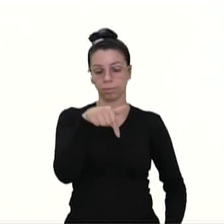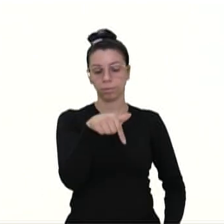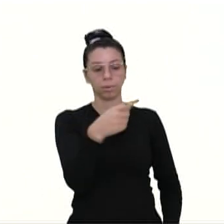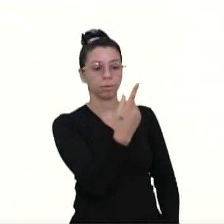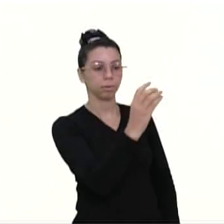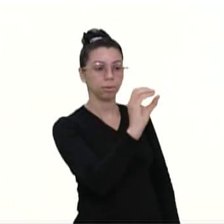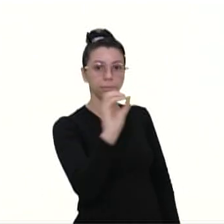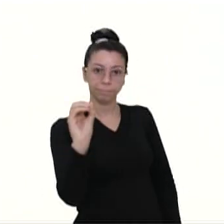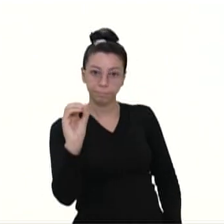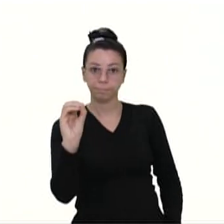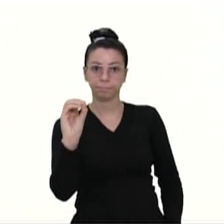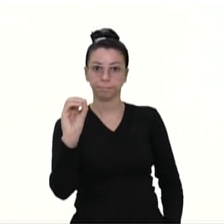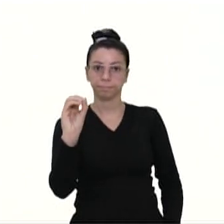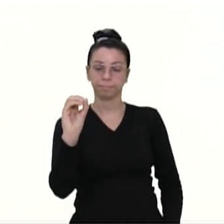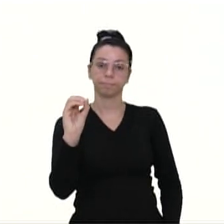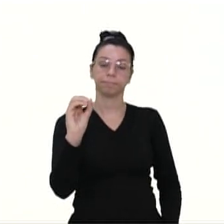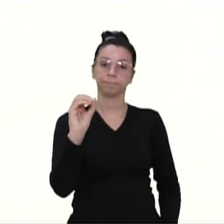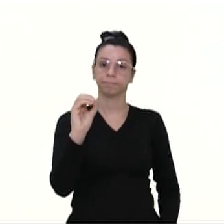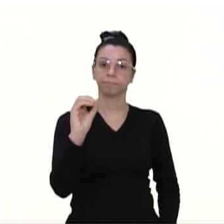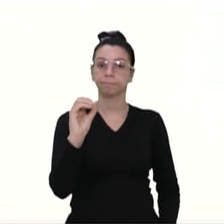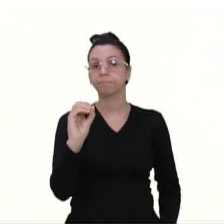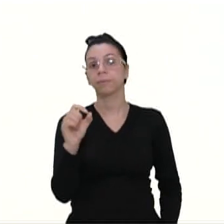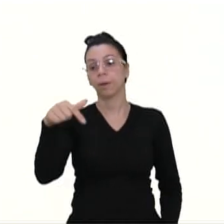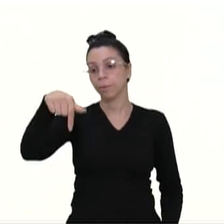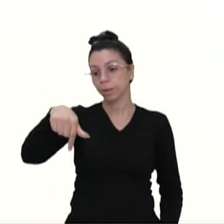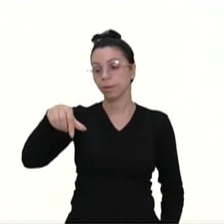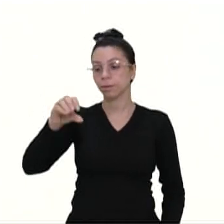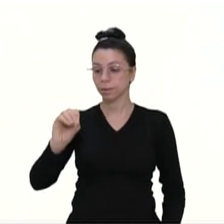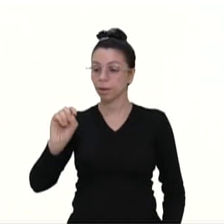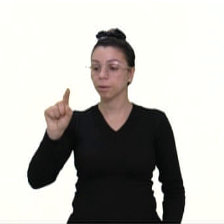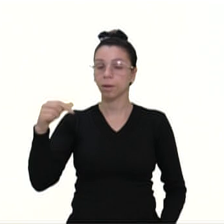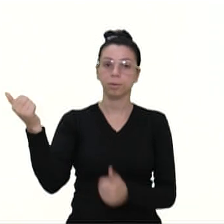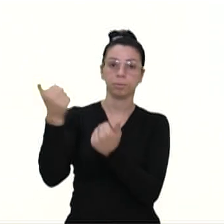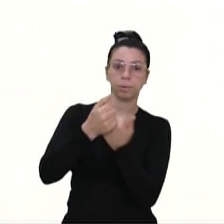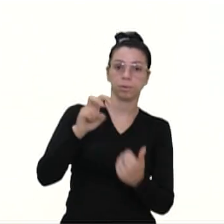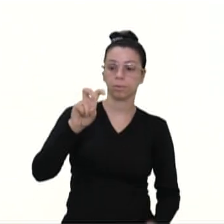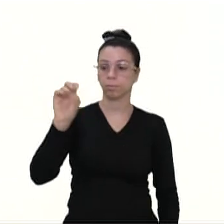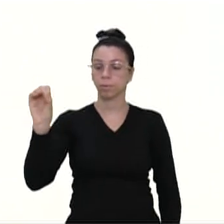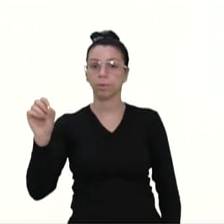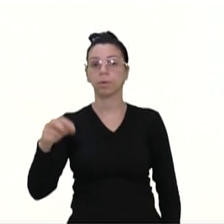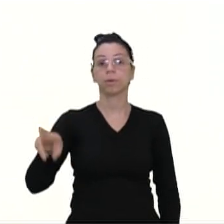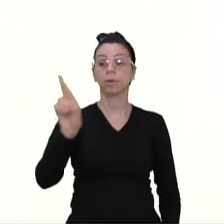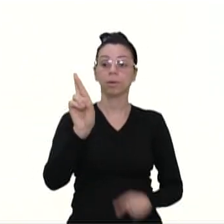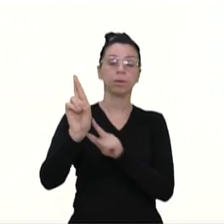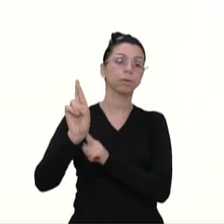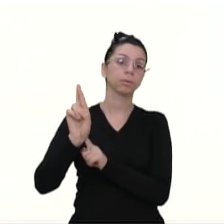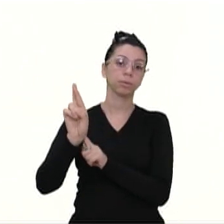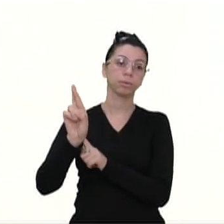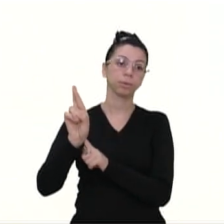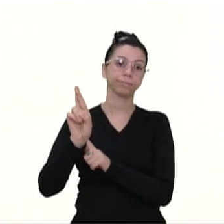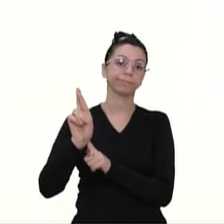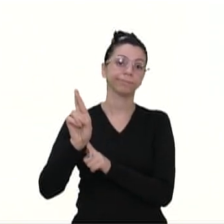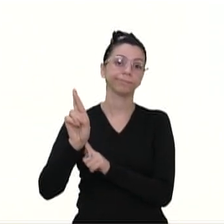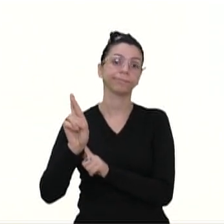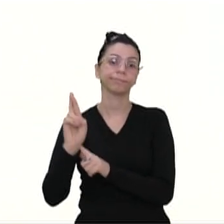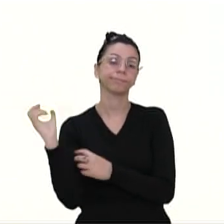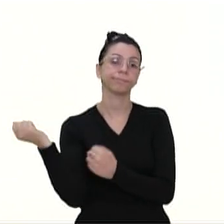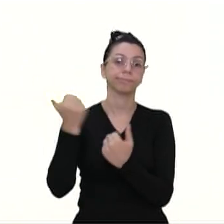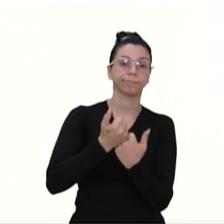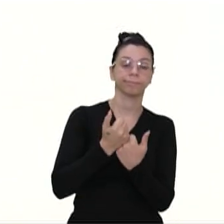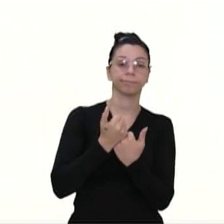100. O Q0 é o nosso 500. E o R, que é o nosso fator, é